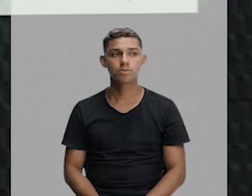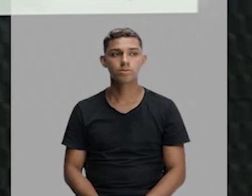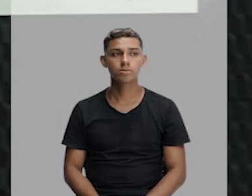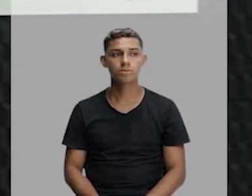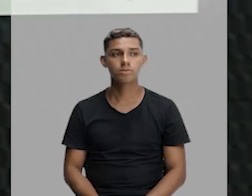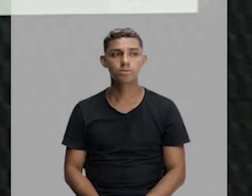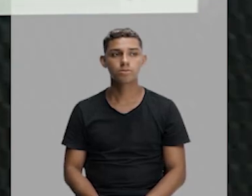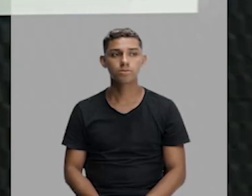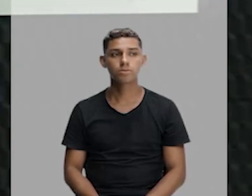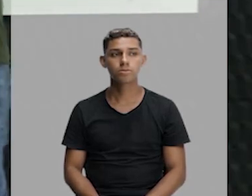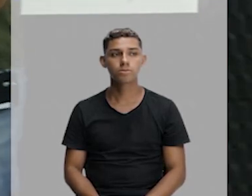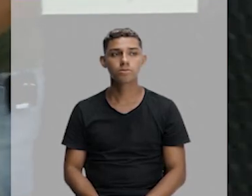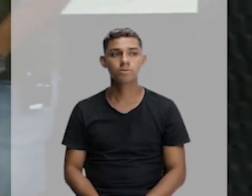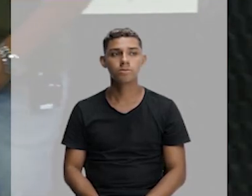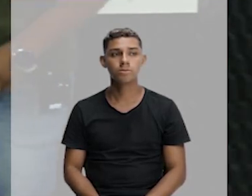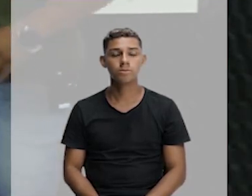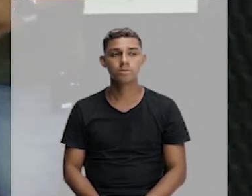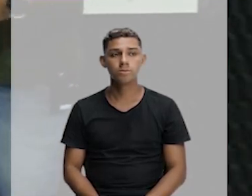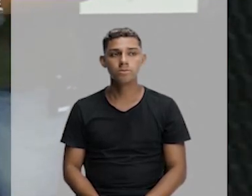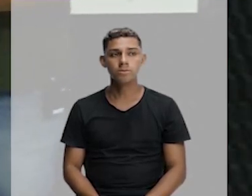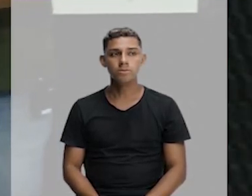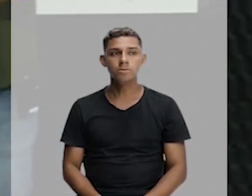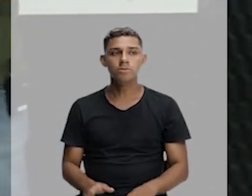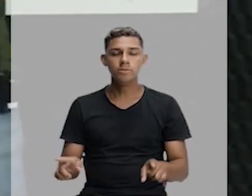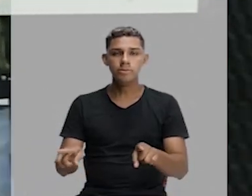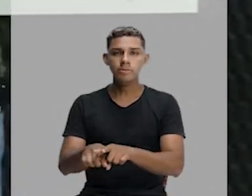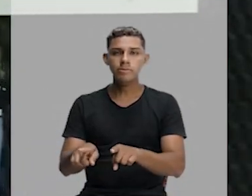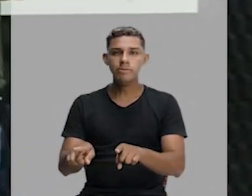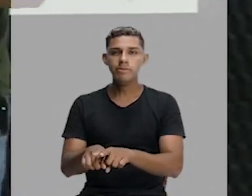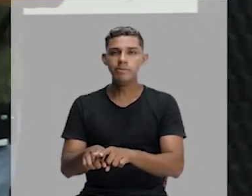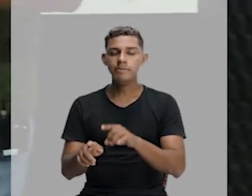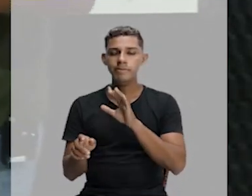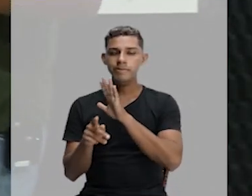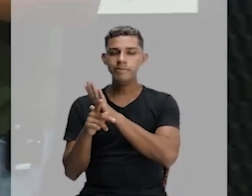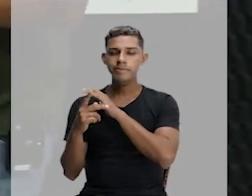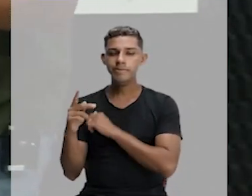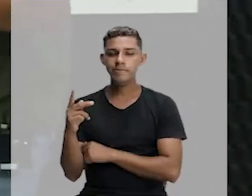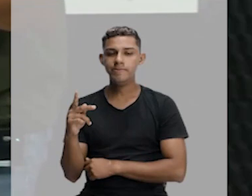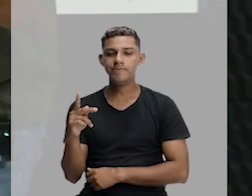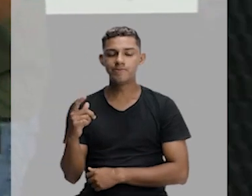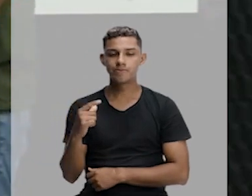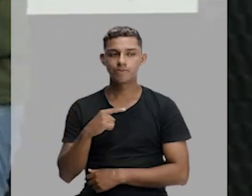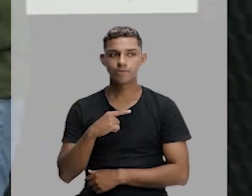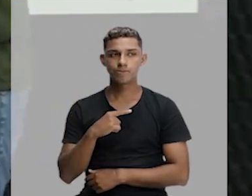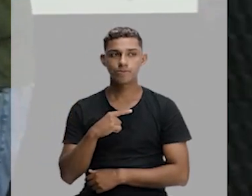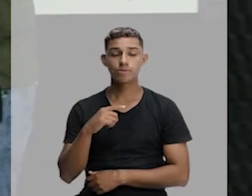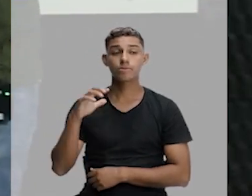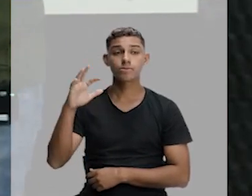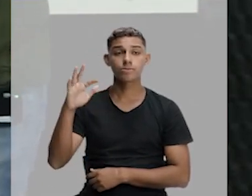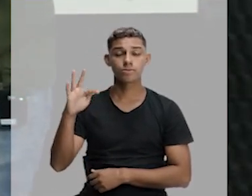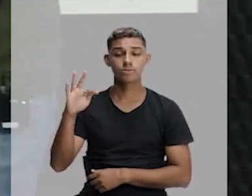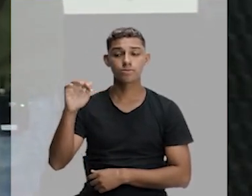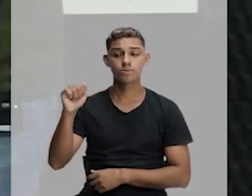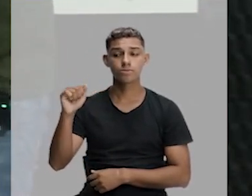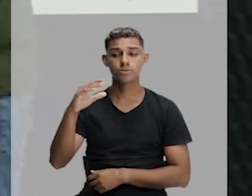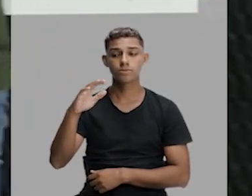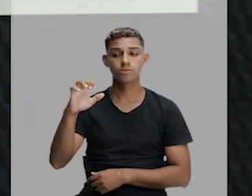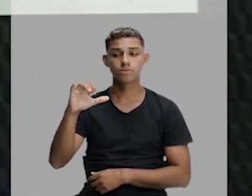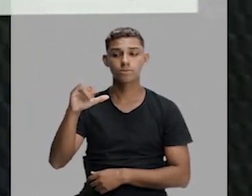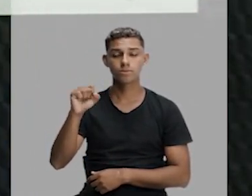Certo? E aí você tem o polígono que forma as faces